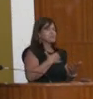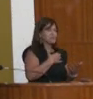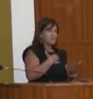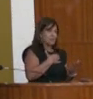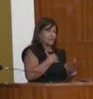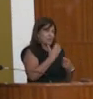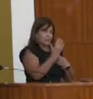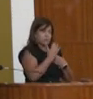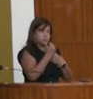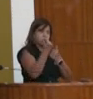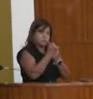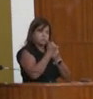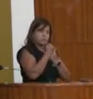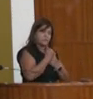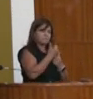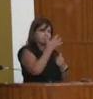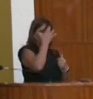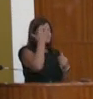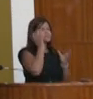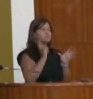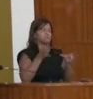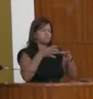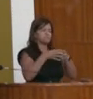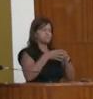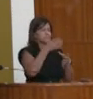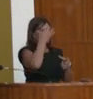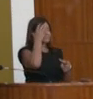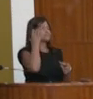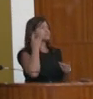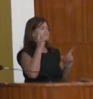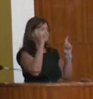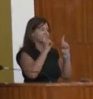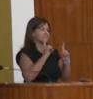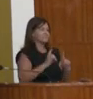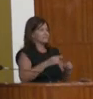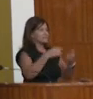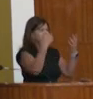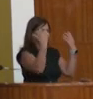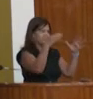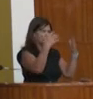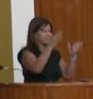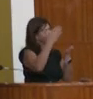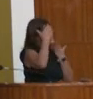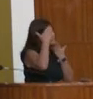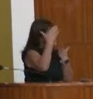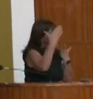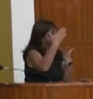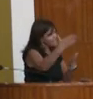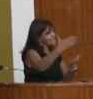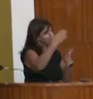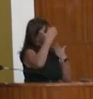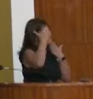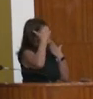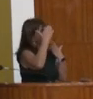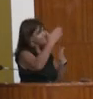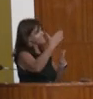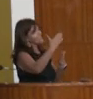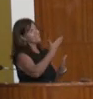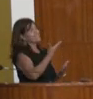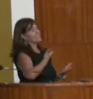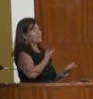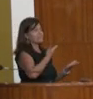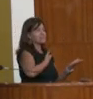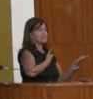da Comissão da Pessoa com Deficiência, meu amigo Charles, obrigado, Charles, pela presença. Queria agradecer nossa mesa